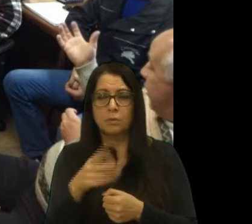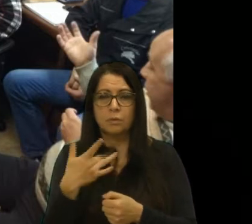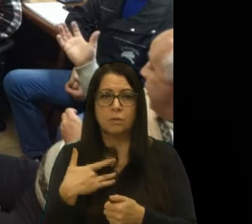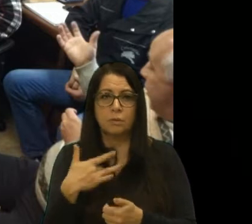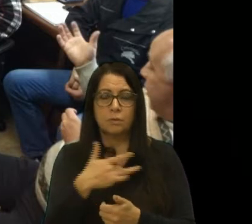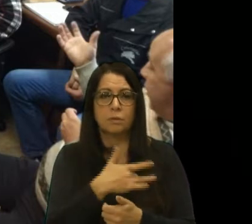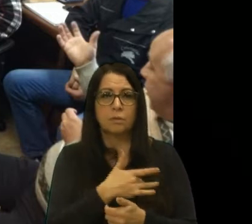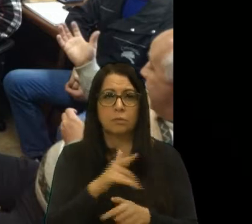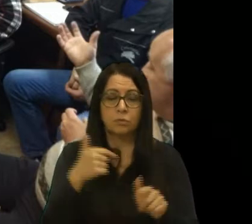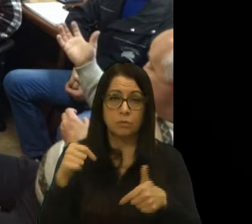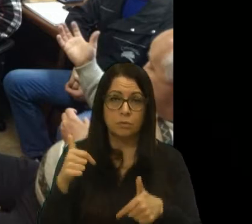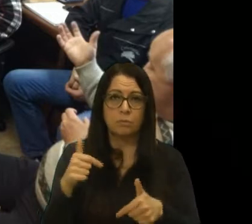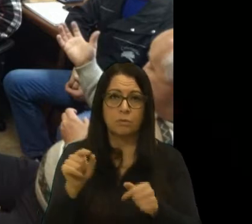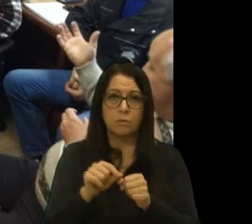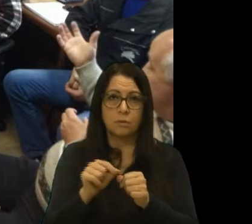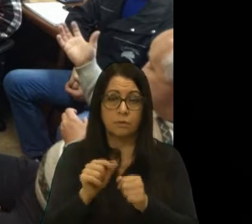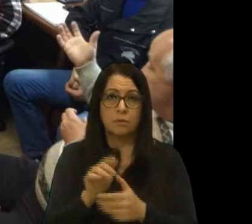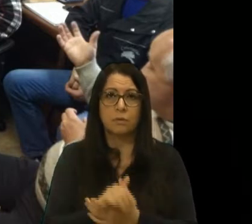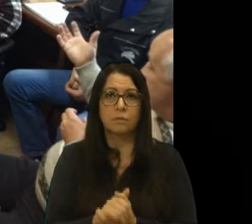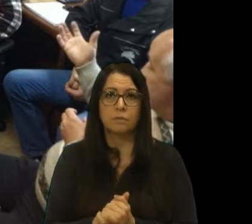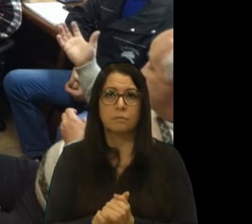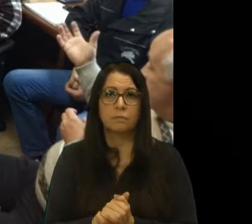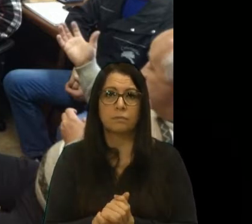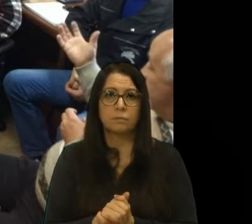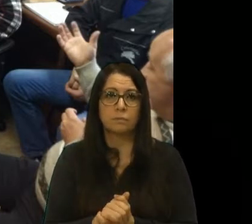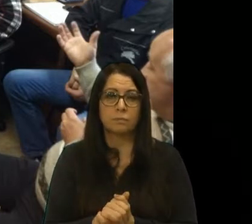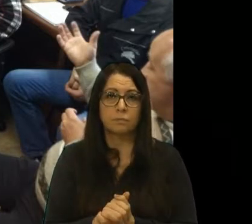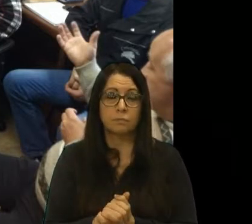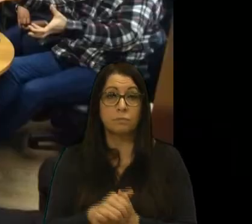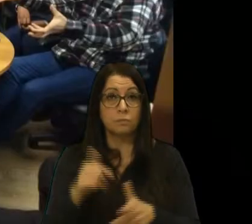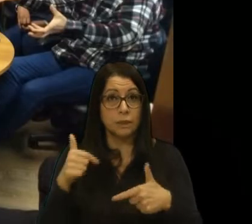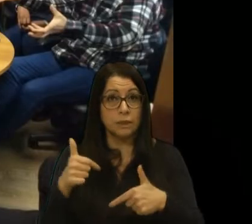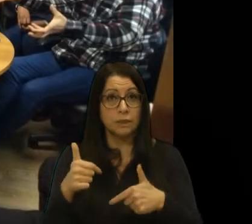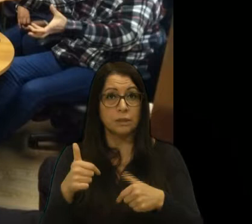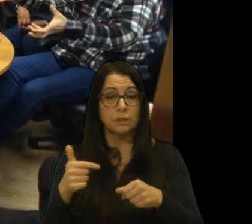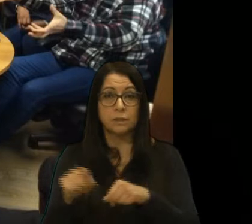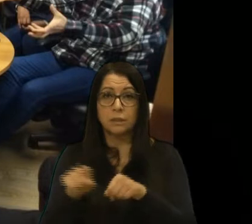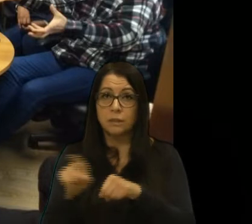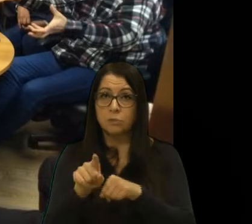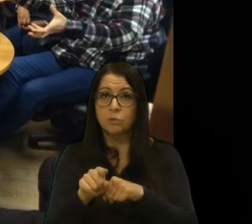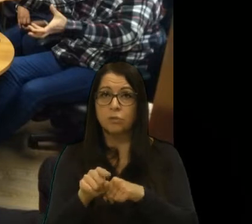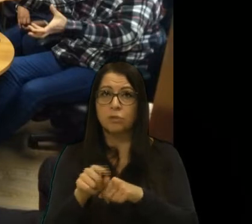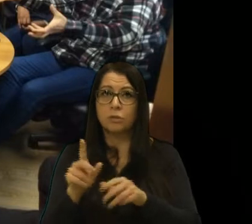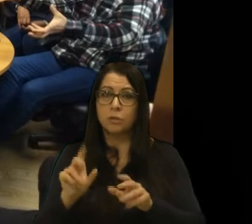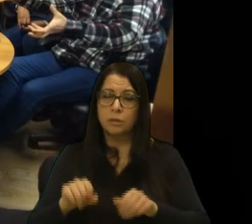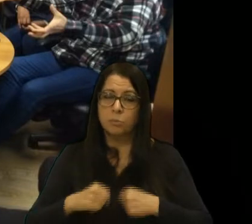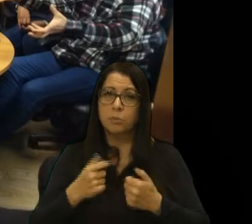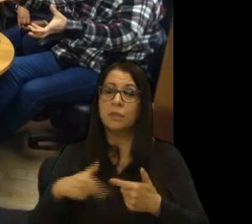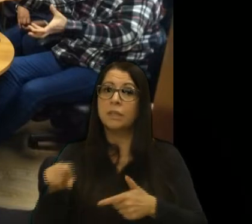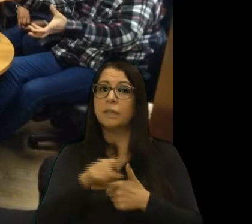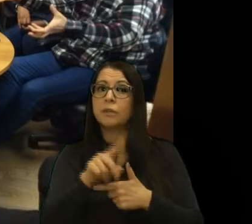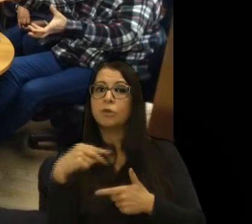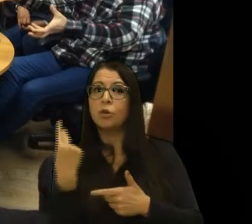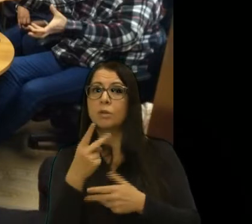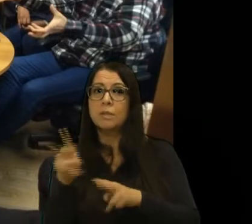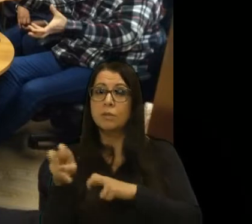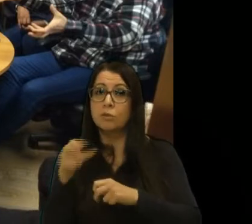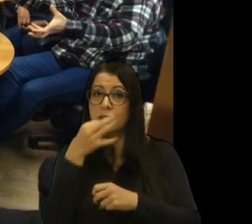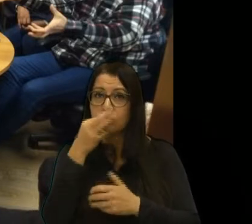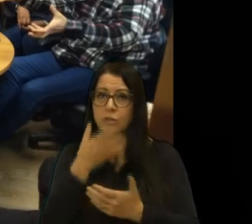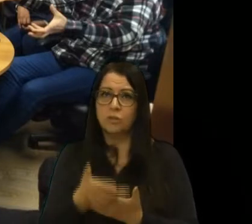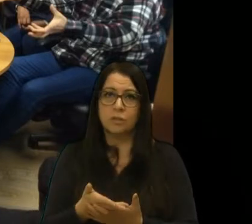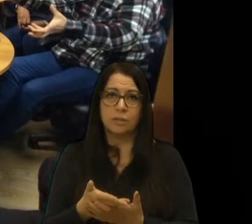o trabalho que fazem, um trabalho carinhoso, importante para o nosso interior de Caxias do